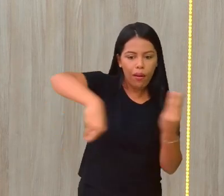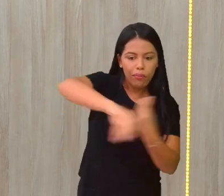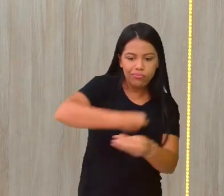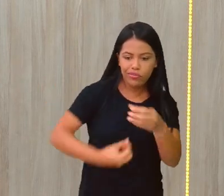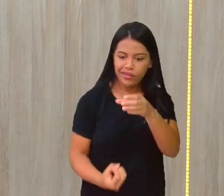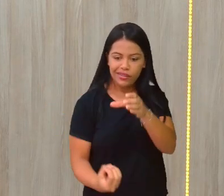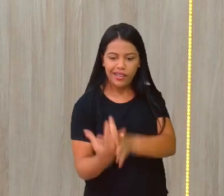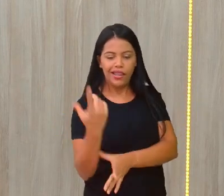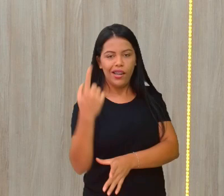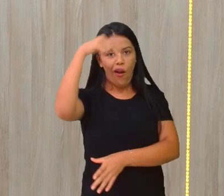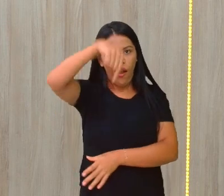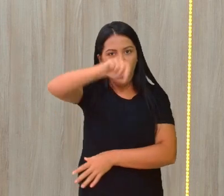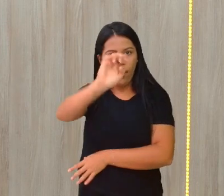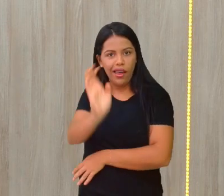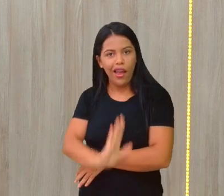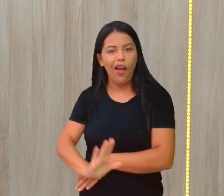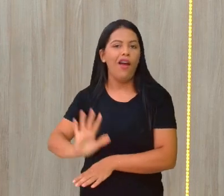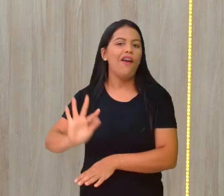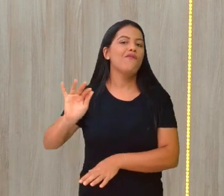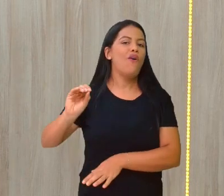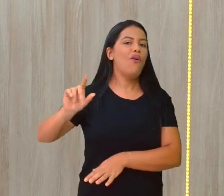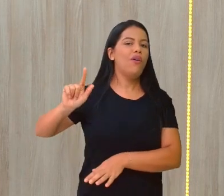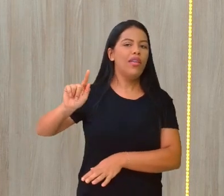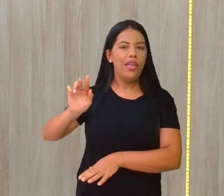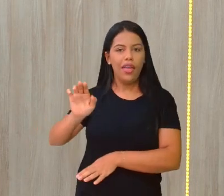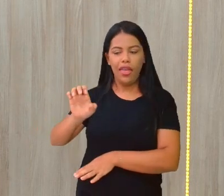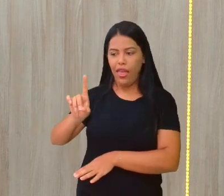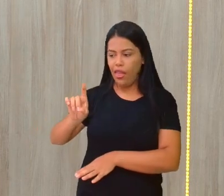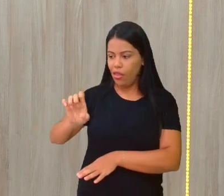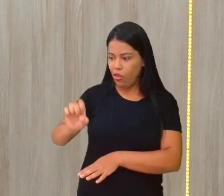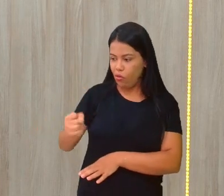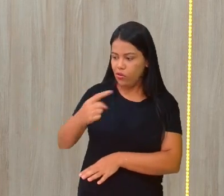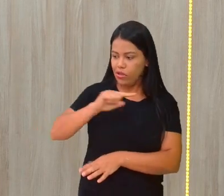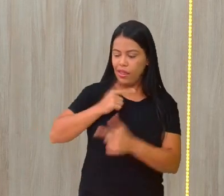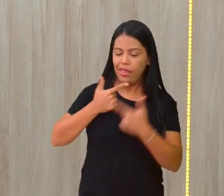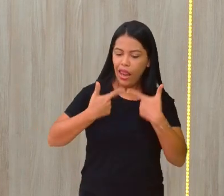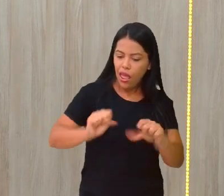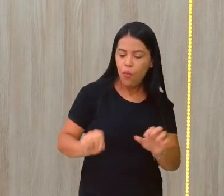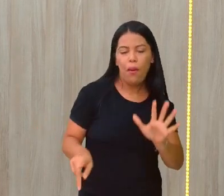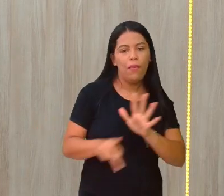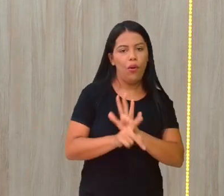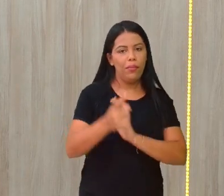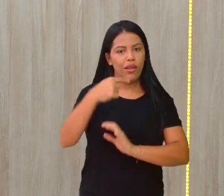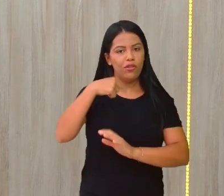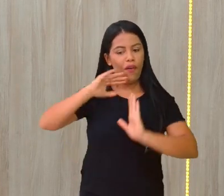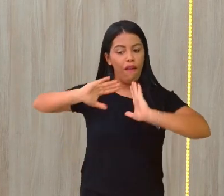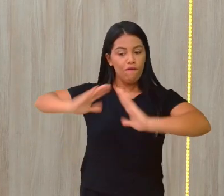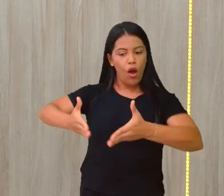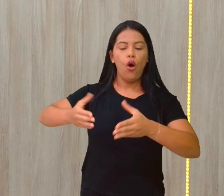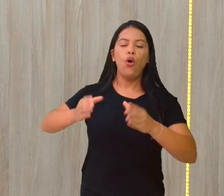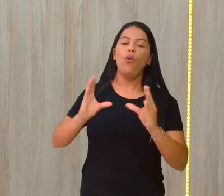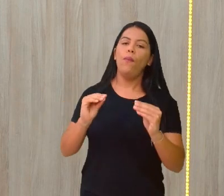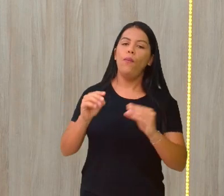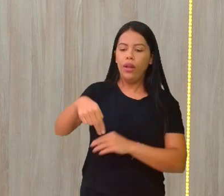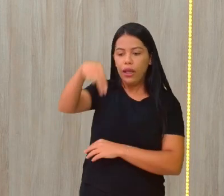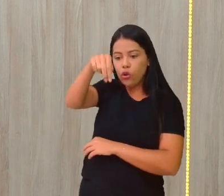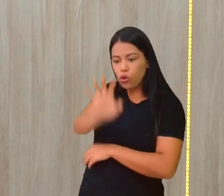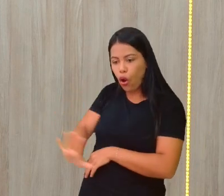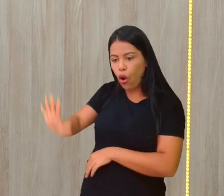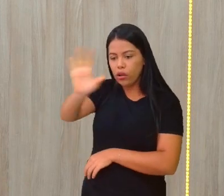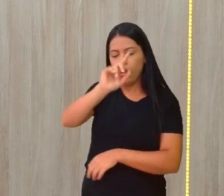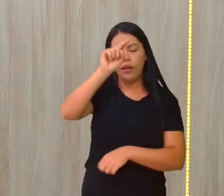linguagem própria, né? E a gente vai focar bastante no Nordeste. Aqui em Pernambuco, Zona